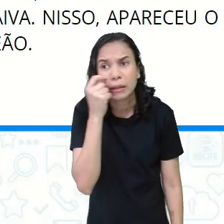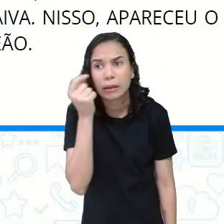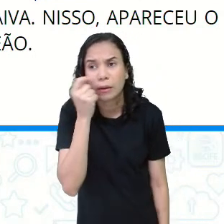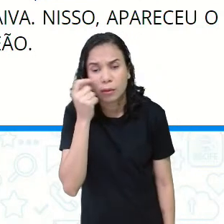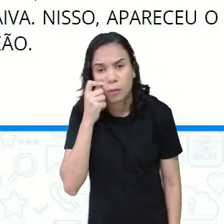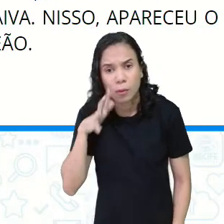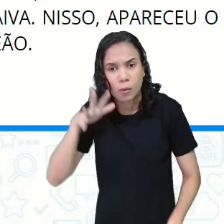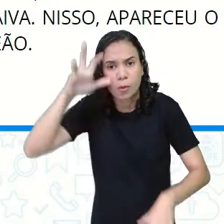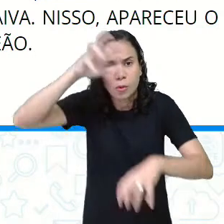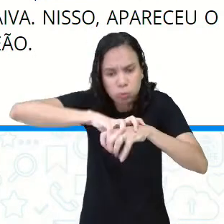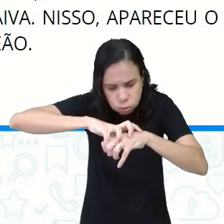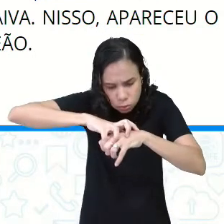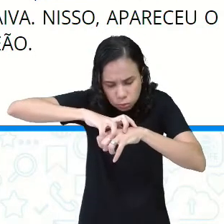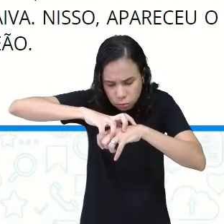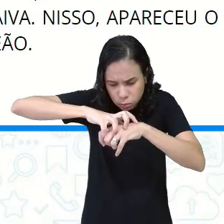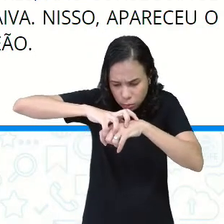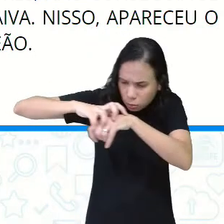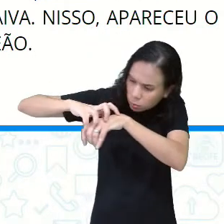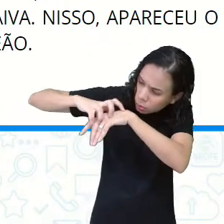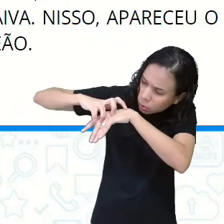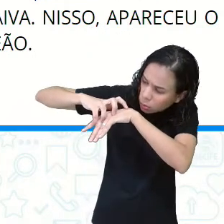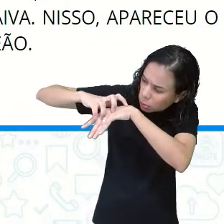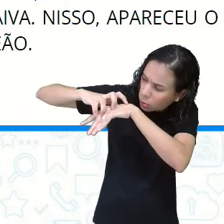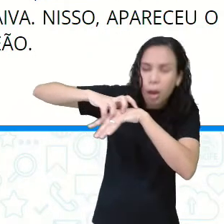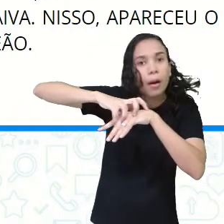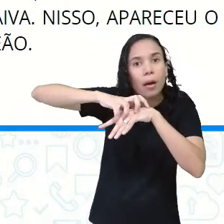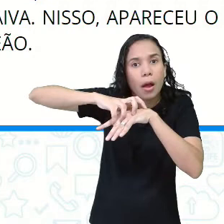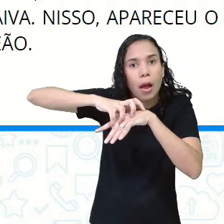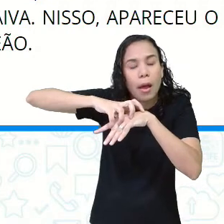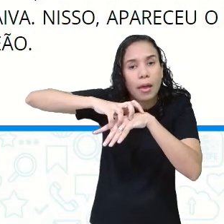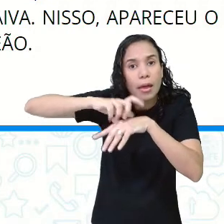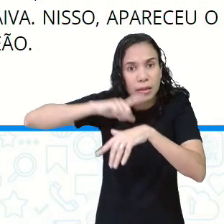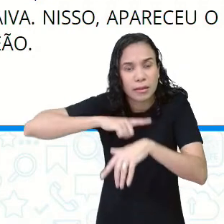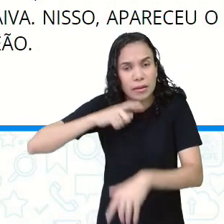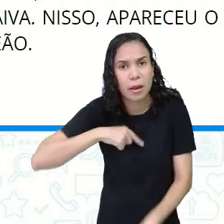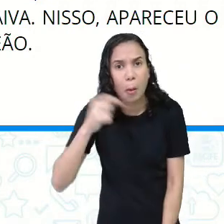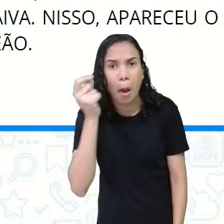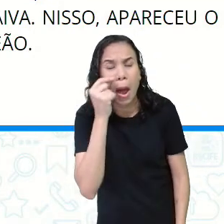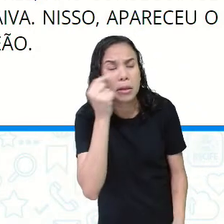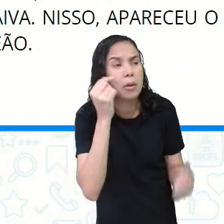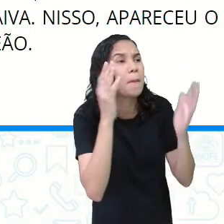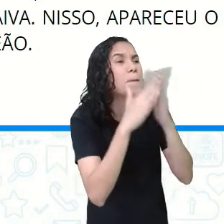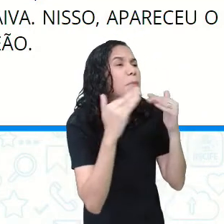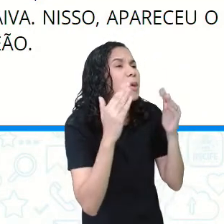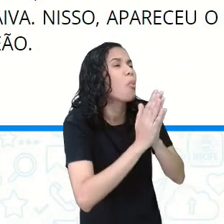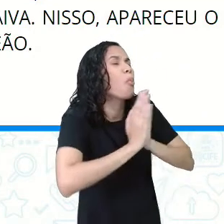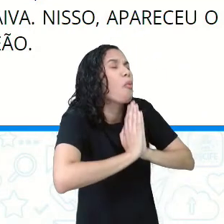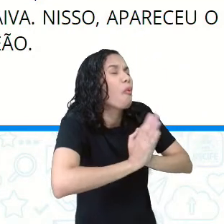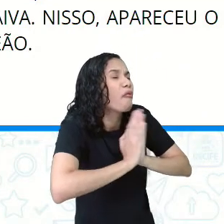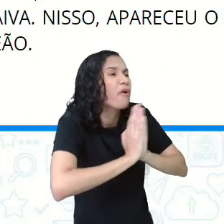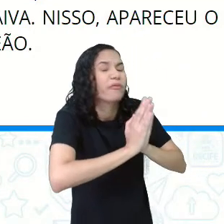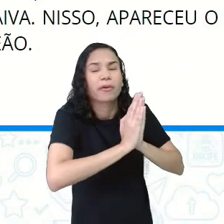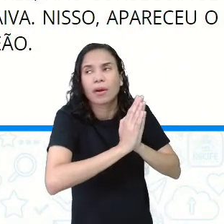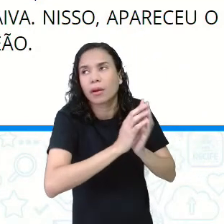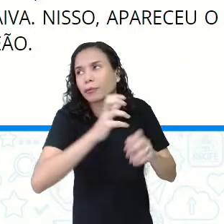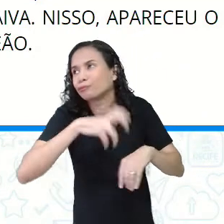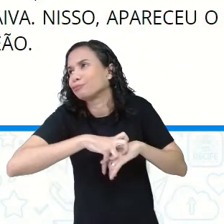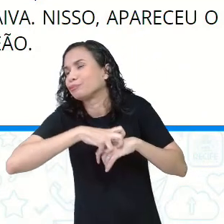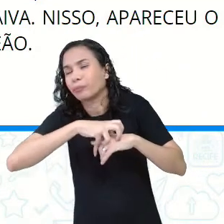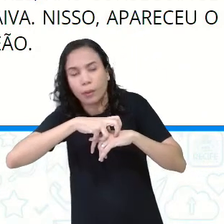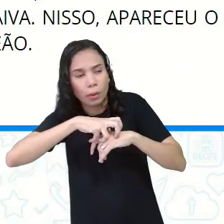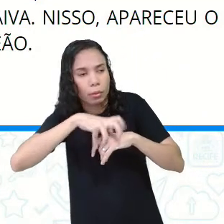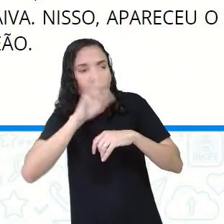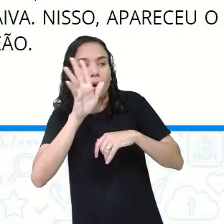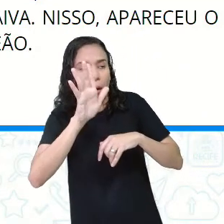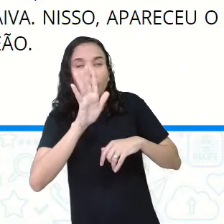leão prendeu embaixo da pata. Tanto o ratinho pediu e implorou que o leão desistiu de esmagá-lo